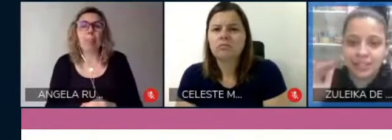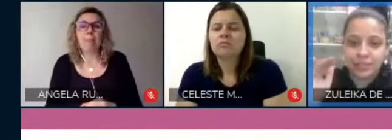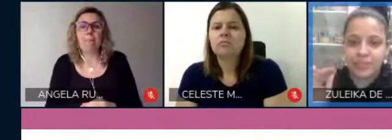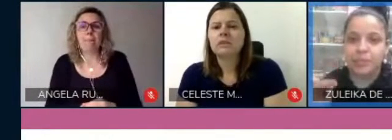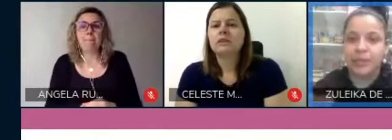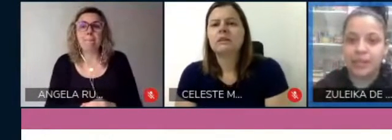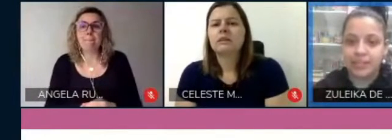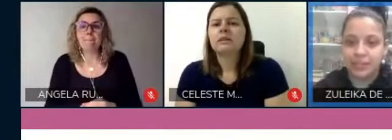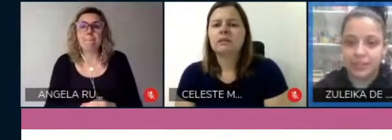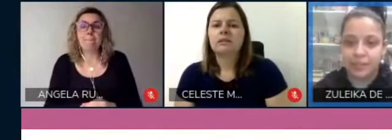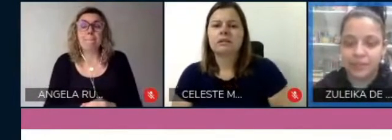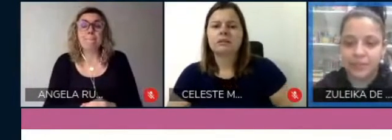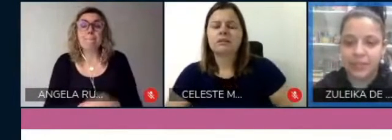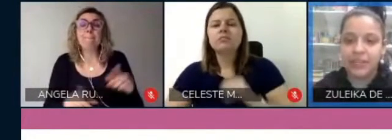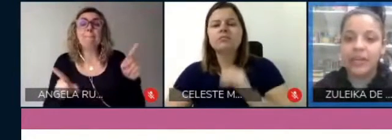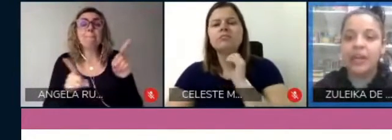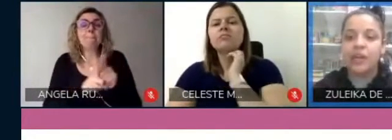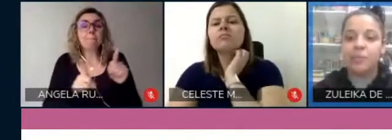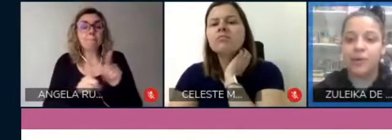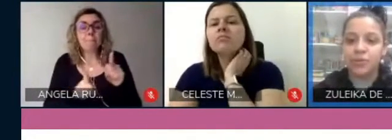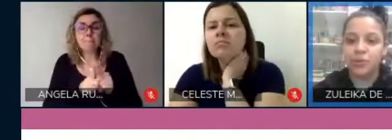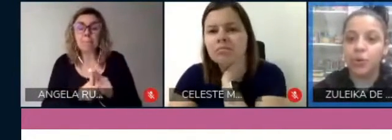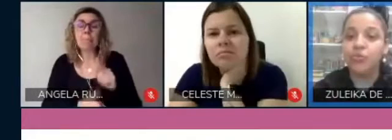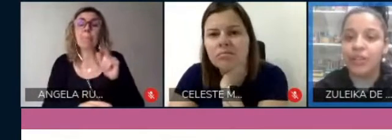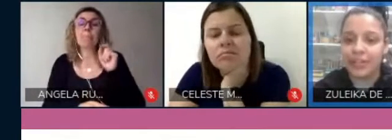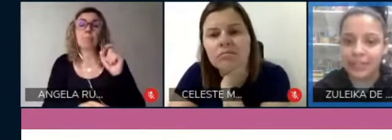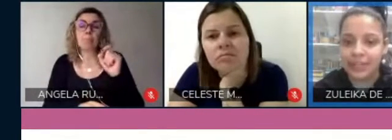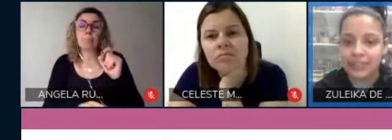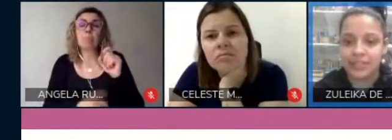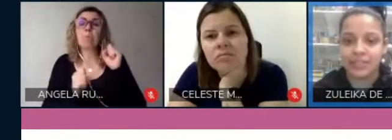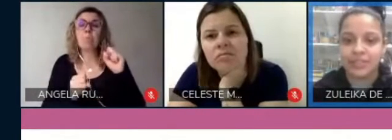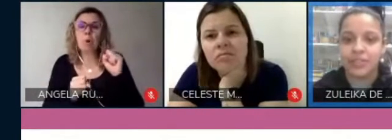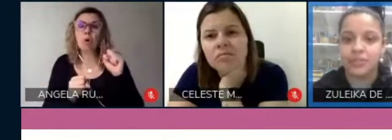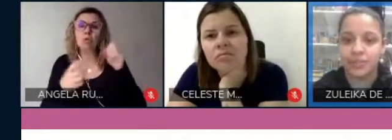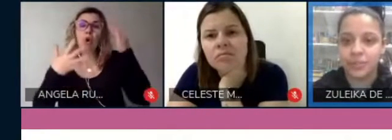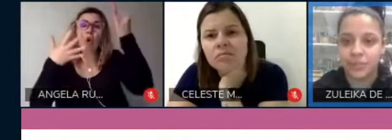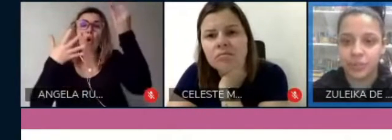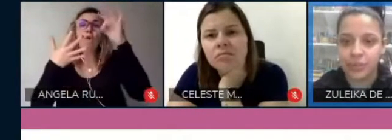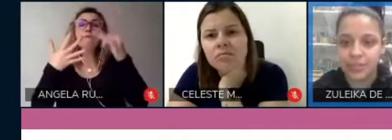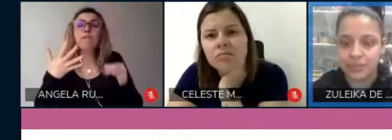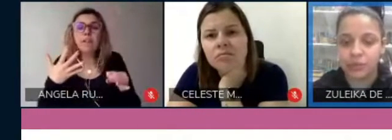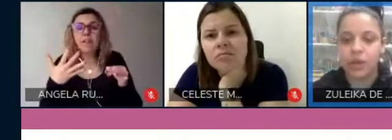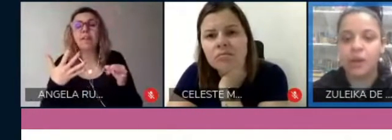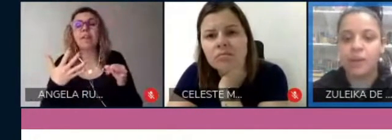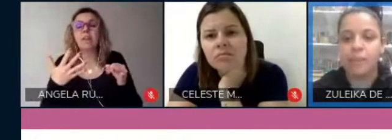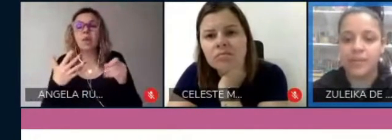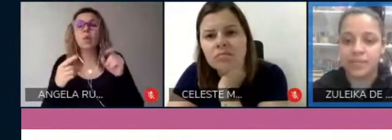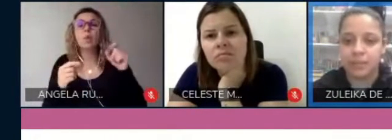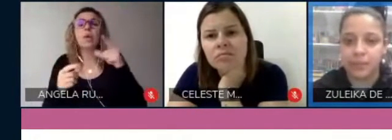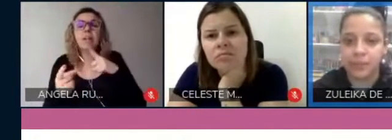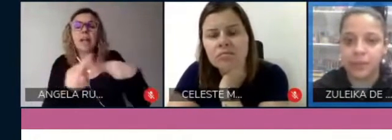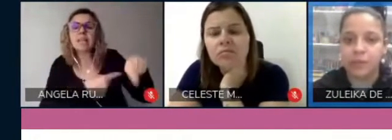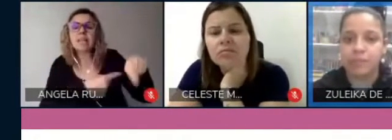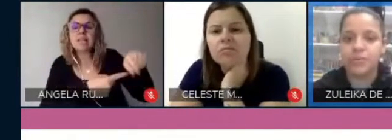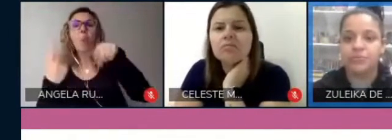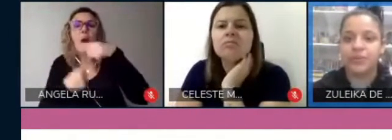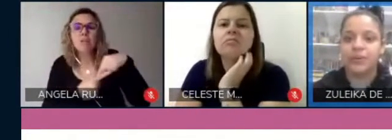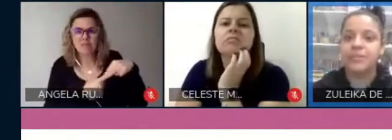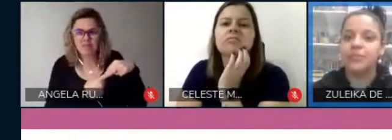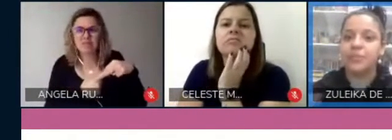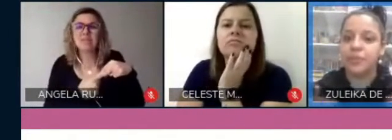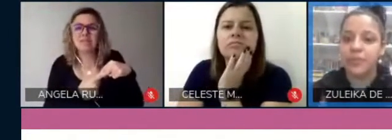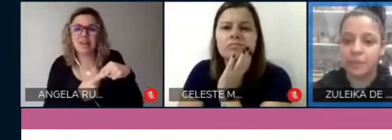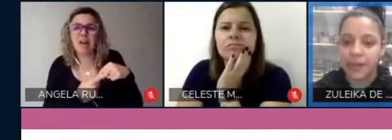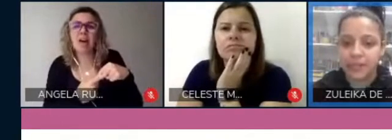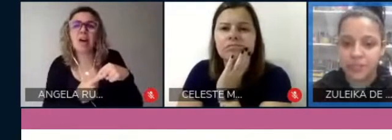Além dessas possibilidades que eu já passei, eu posso conferir as transações de circulação. Por exemplo, eu posso